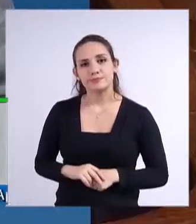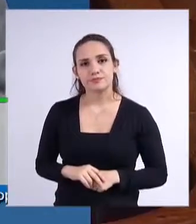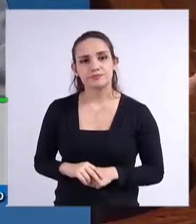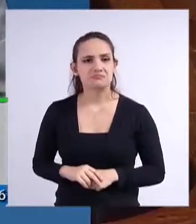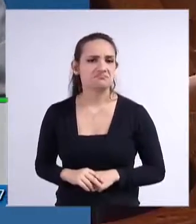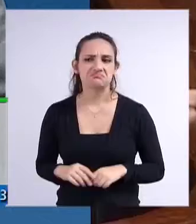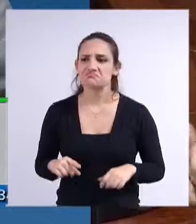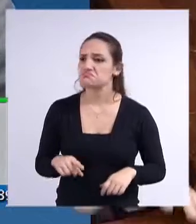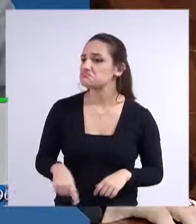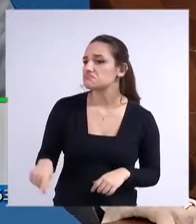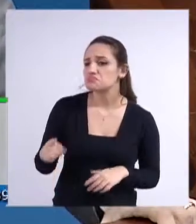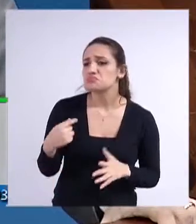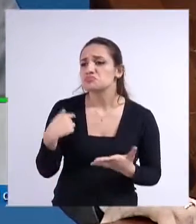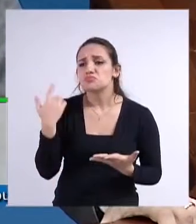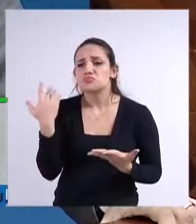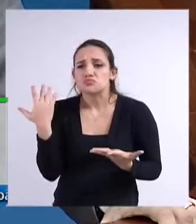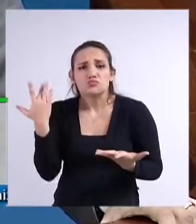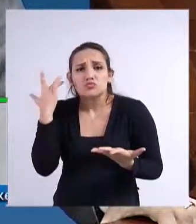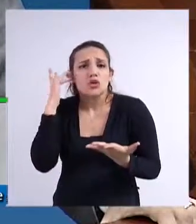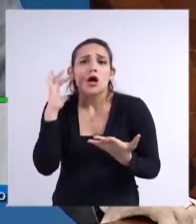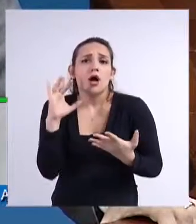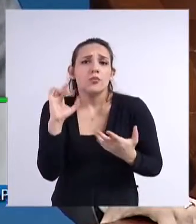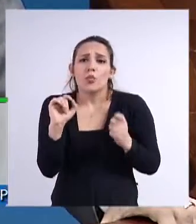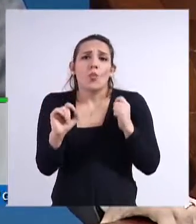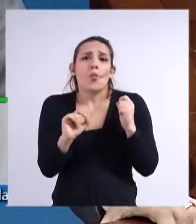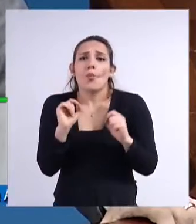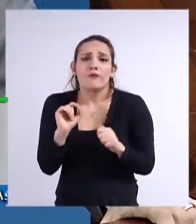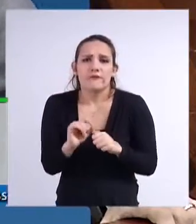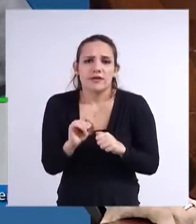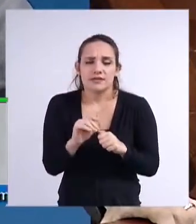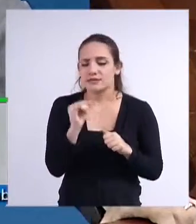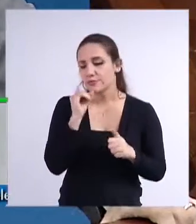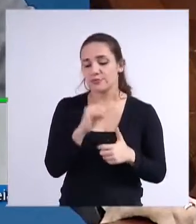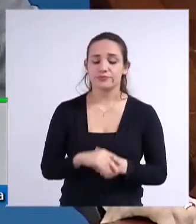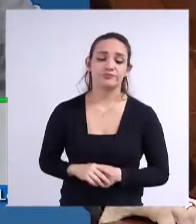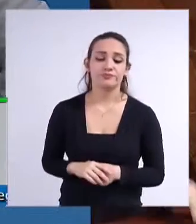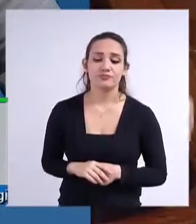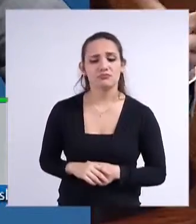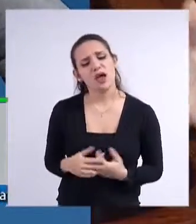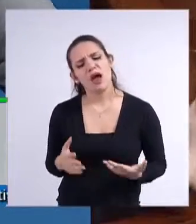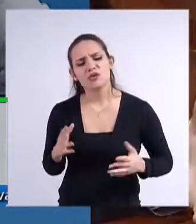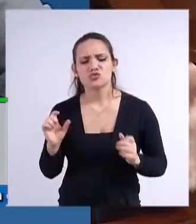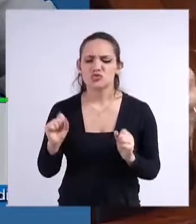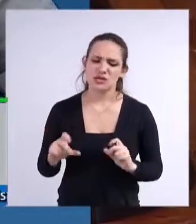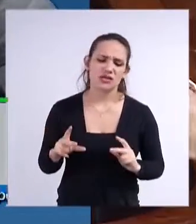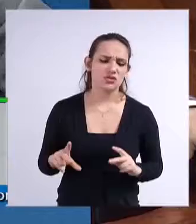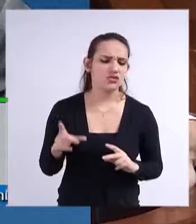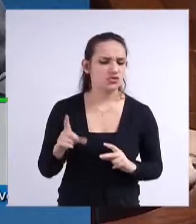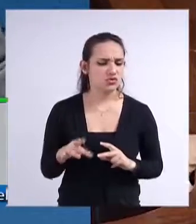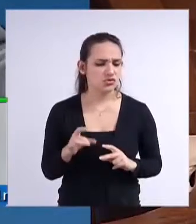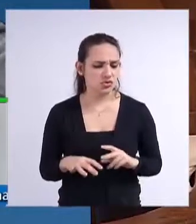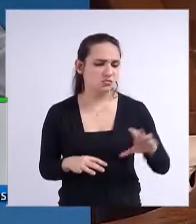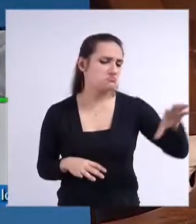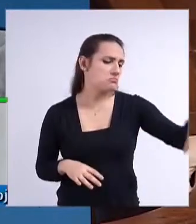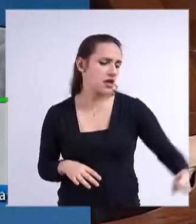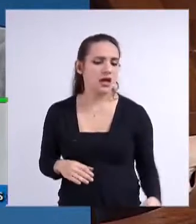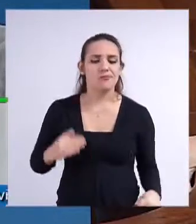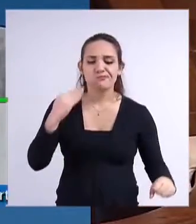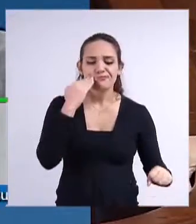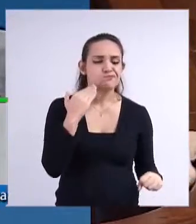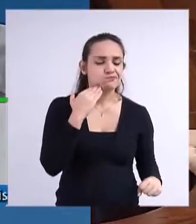não sabem o que fazer, acham que é só coletar uma PET,